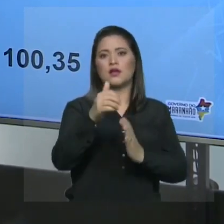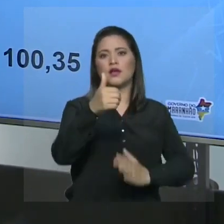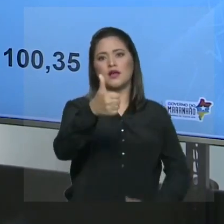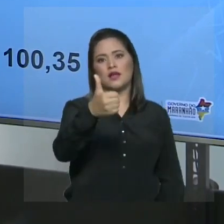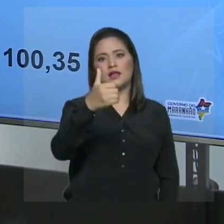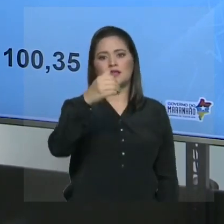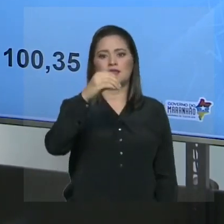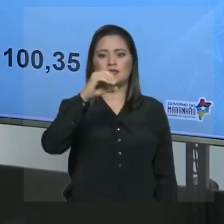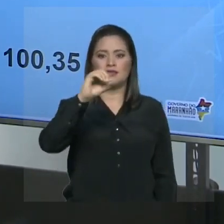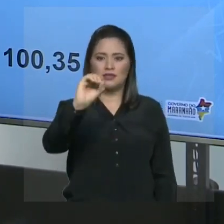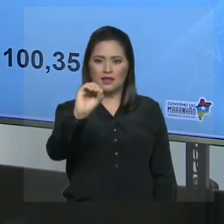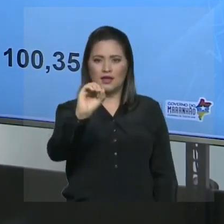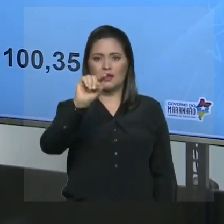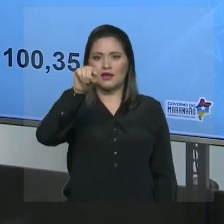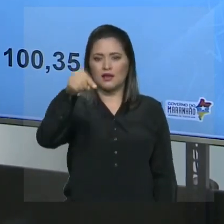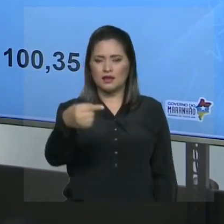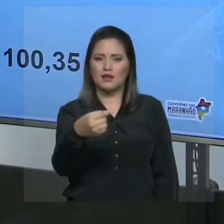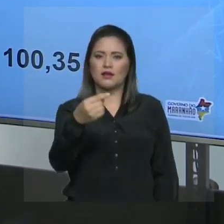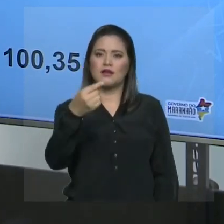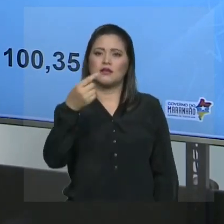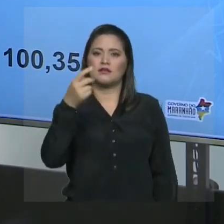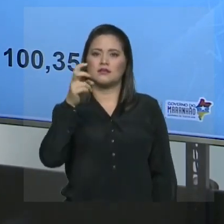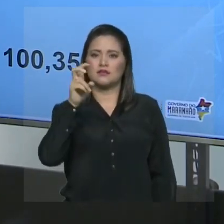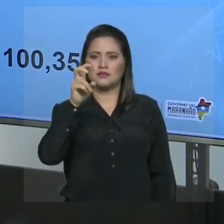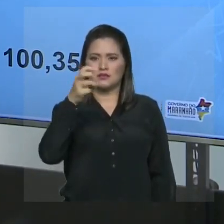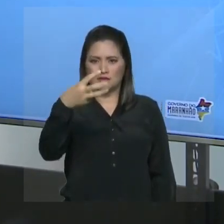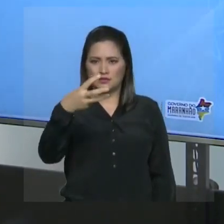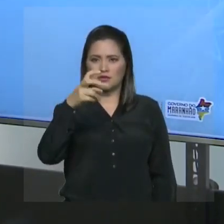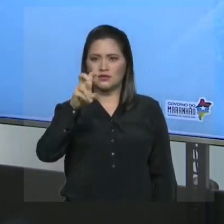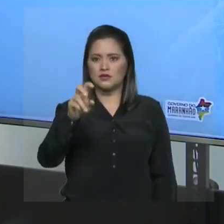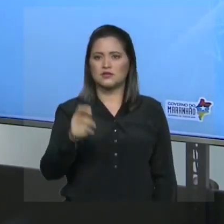R$ 10,35. Então isso está muito, muito presente no dia a dia.